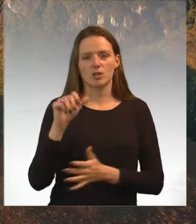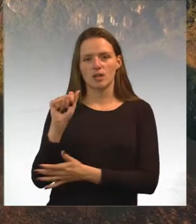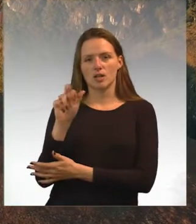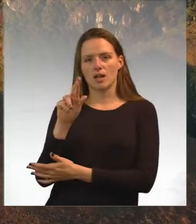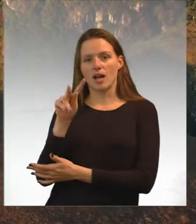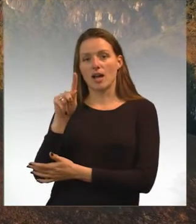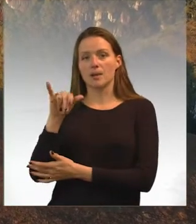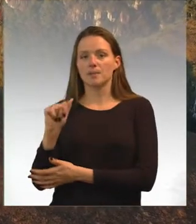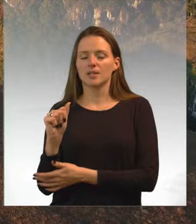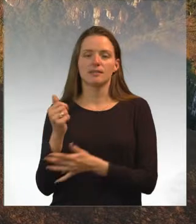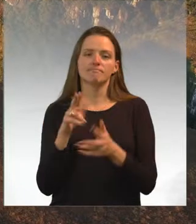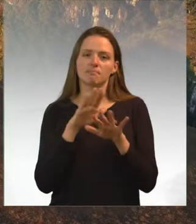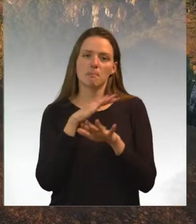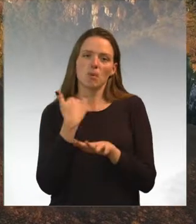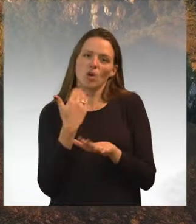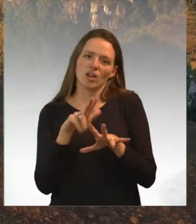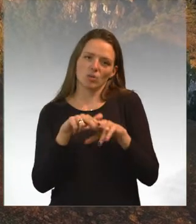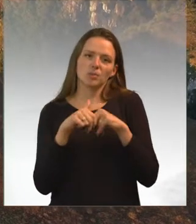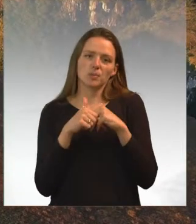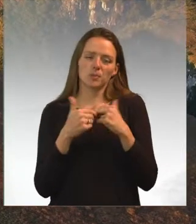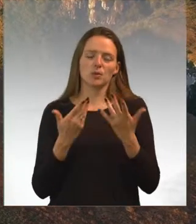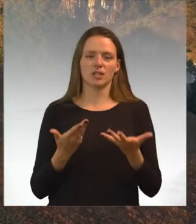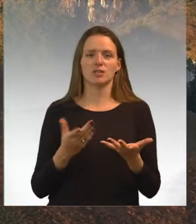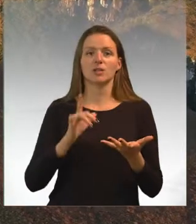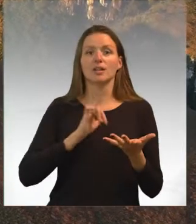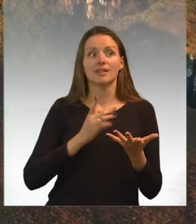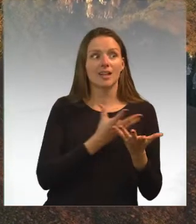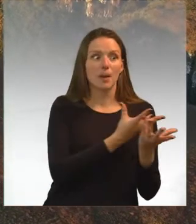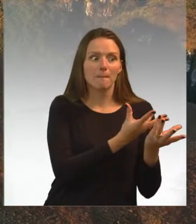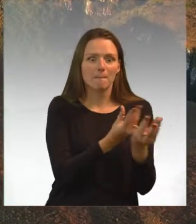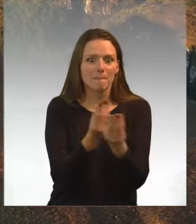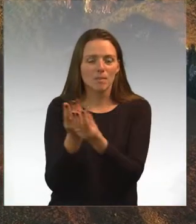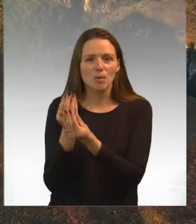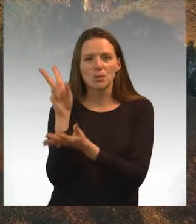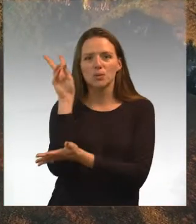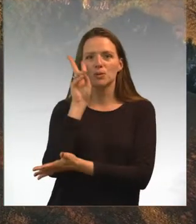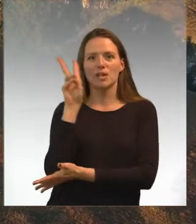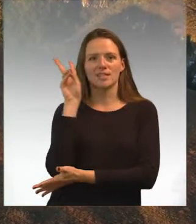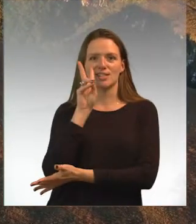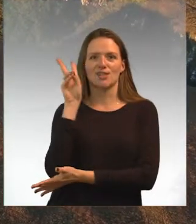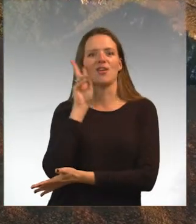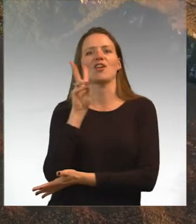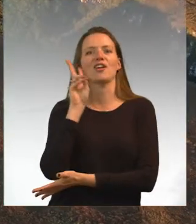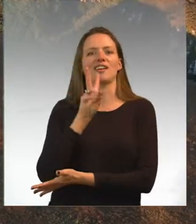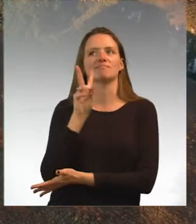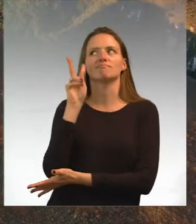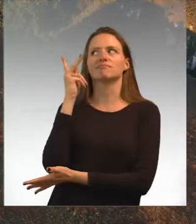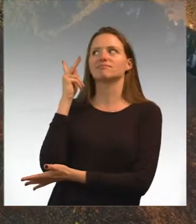eles morreram por isso. Tem muito caso em que o rigor,